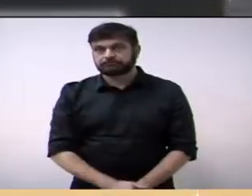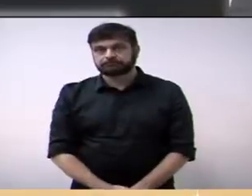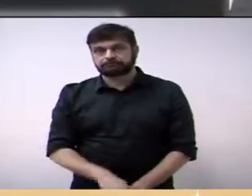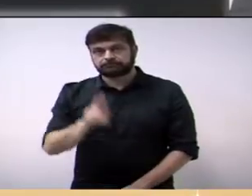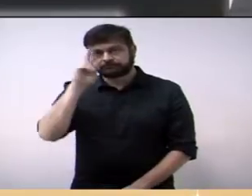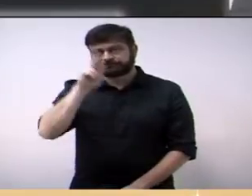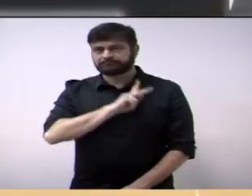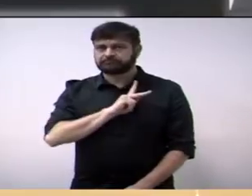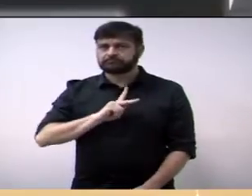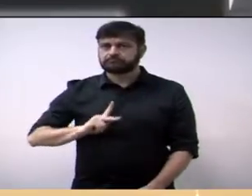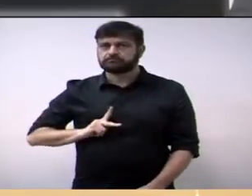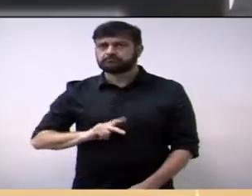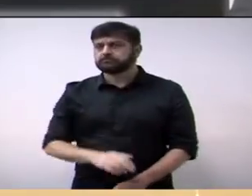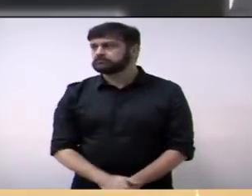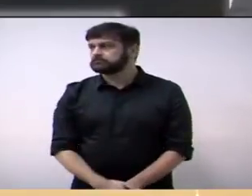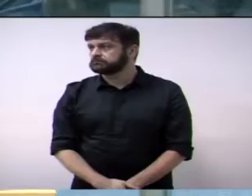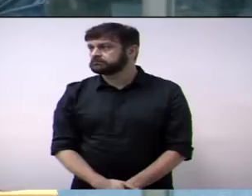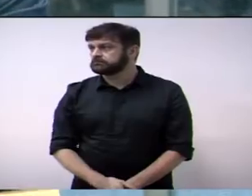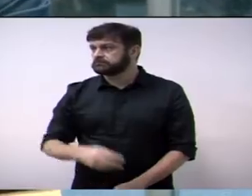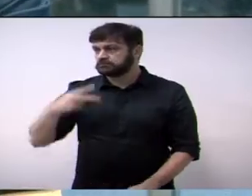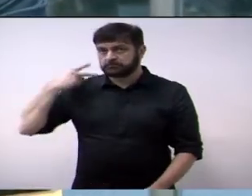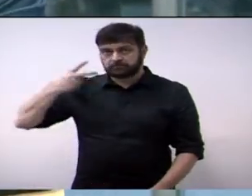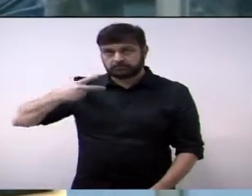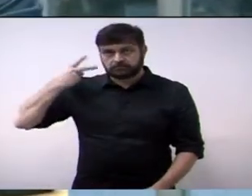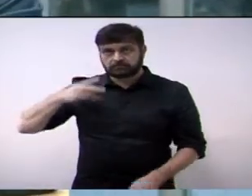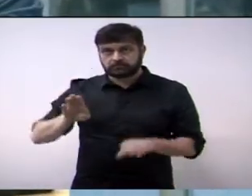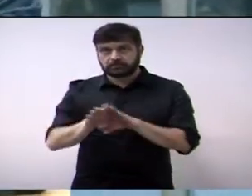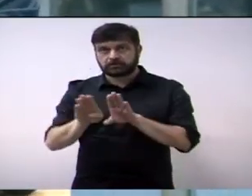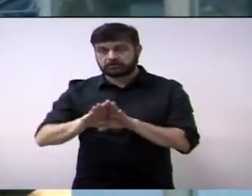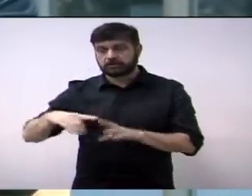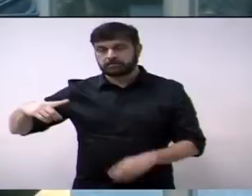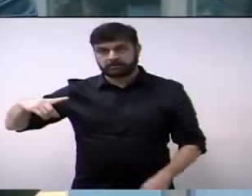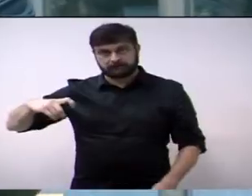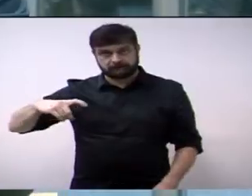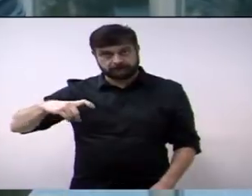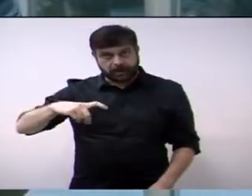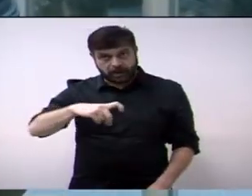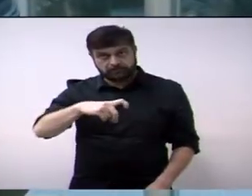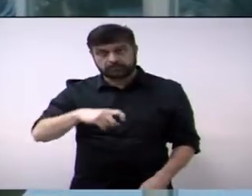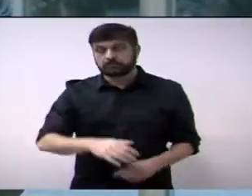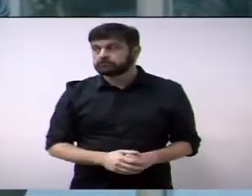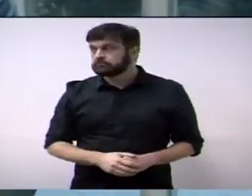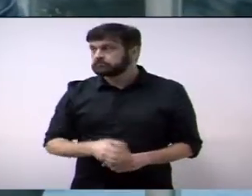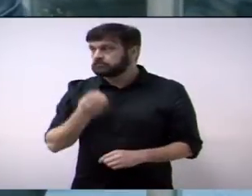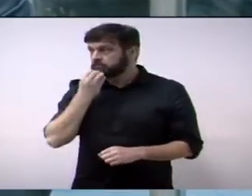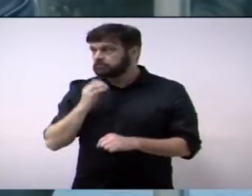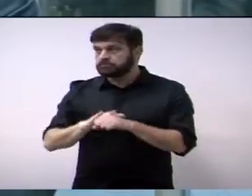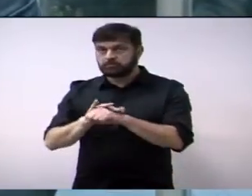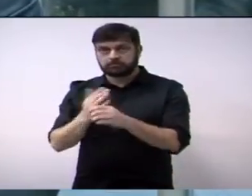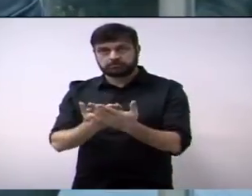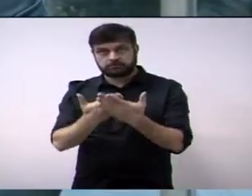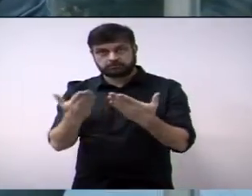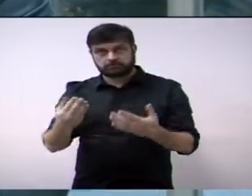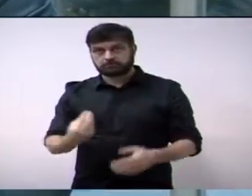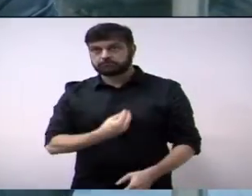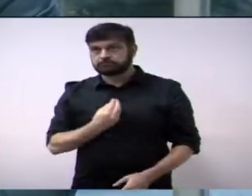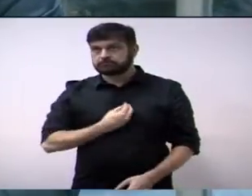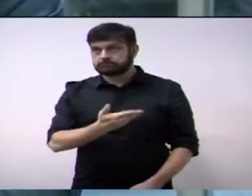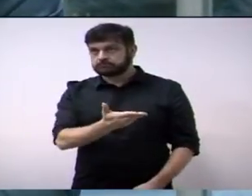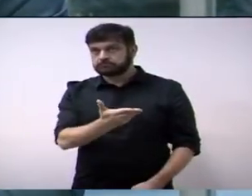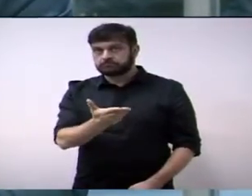Senhor presidente, vereadores, vereadora Fábia, uma boa noite a todos, a presença de todos